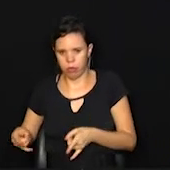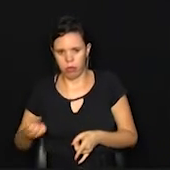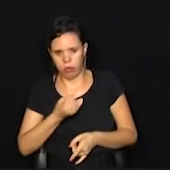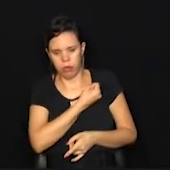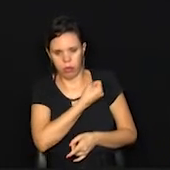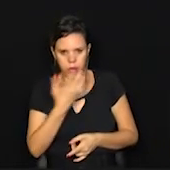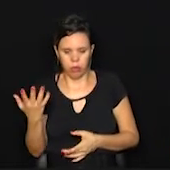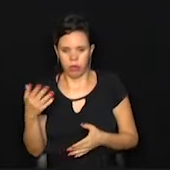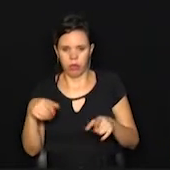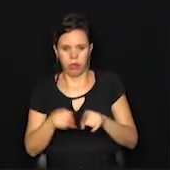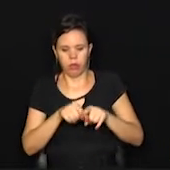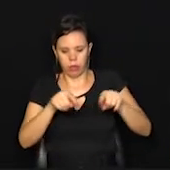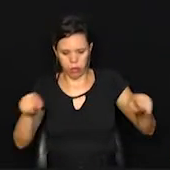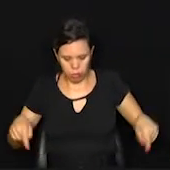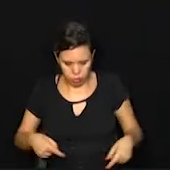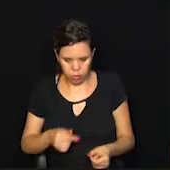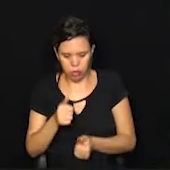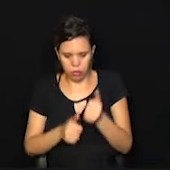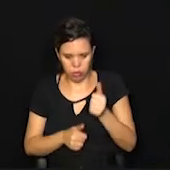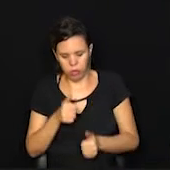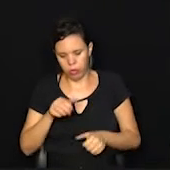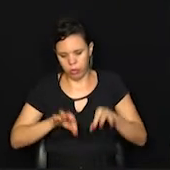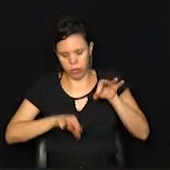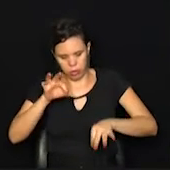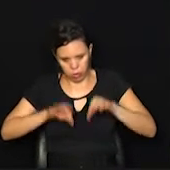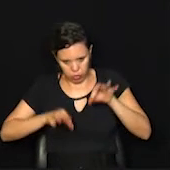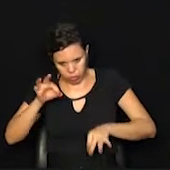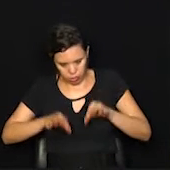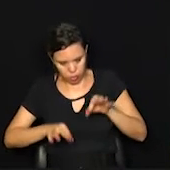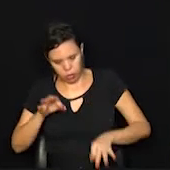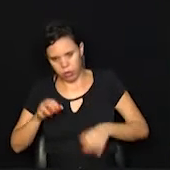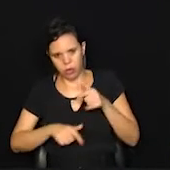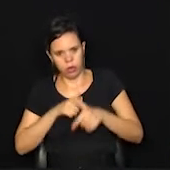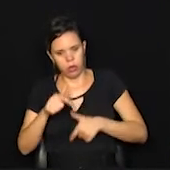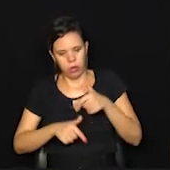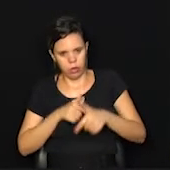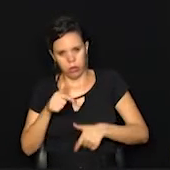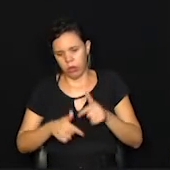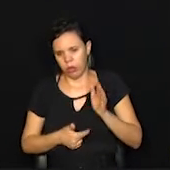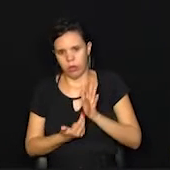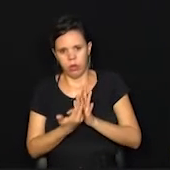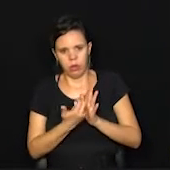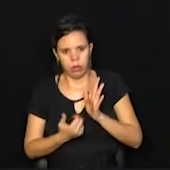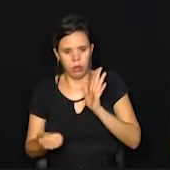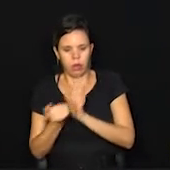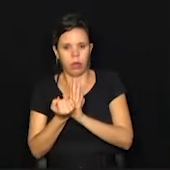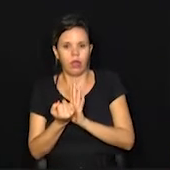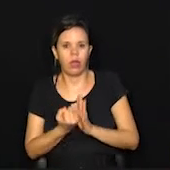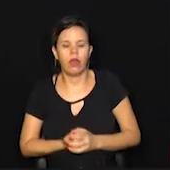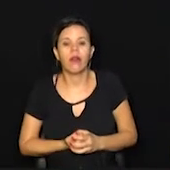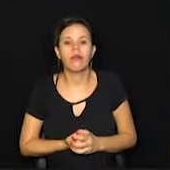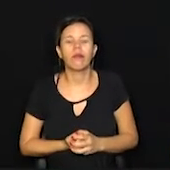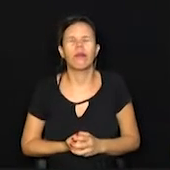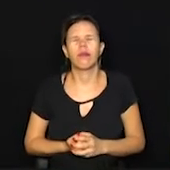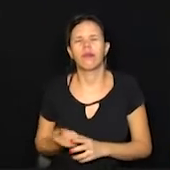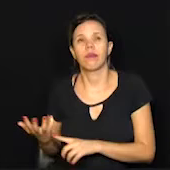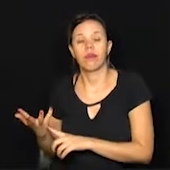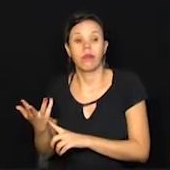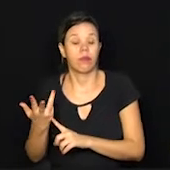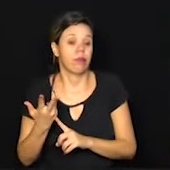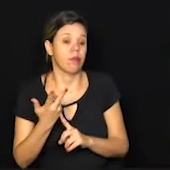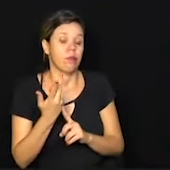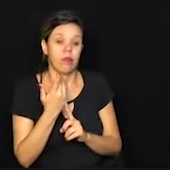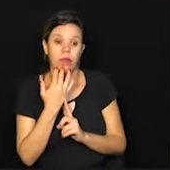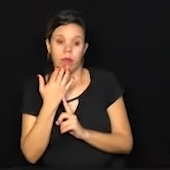de um Pátio para jogar bola de uma oficina para fazer trabalhos de pneu gravura é artesanato em couro